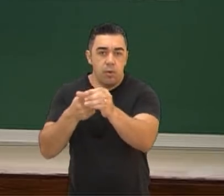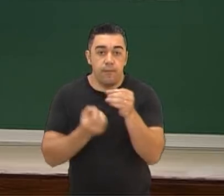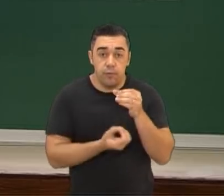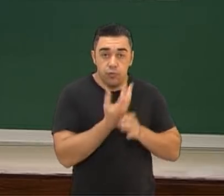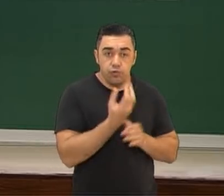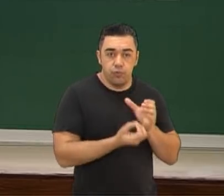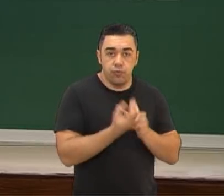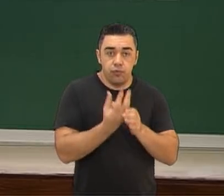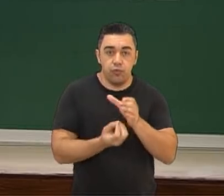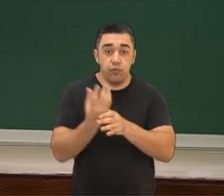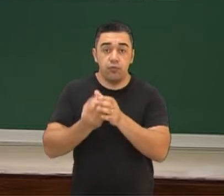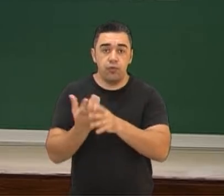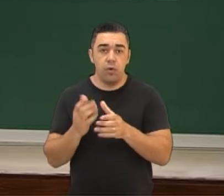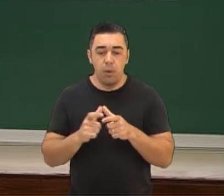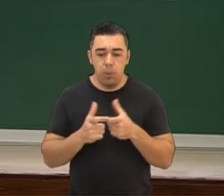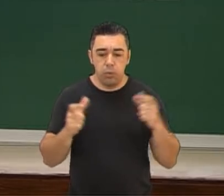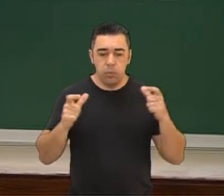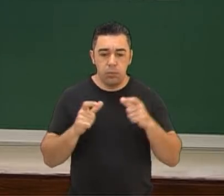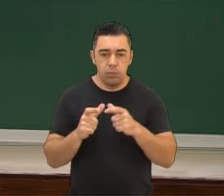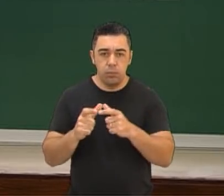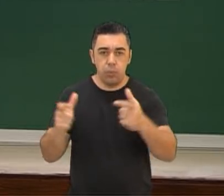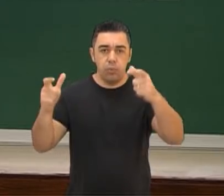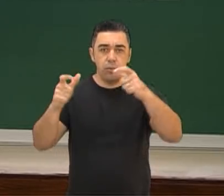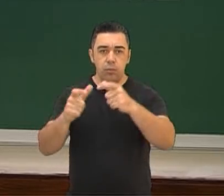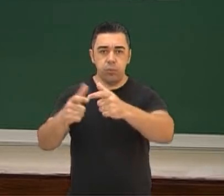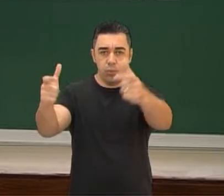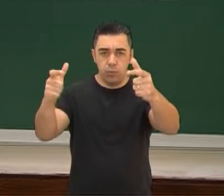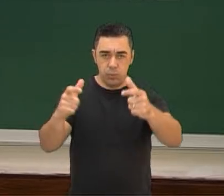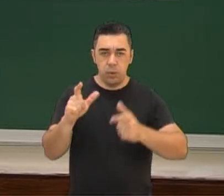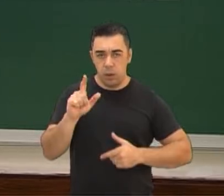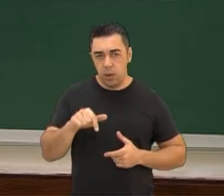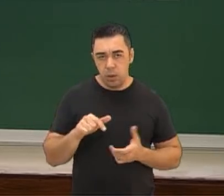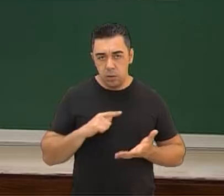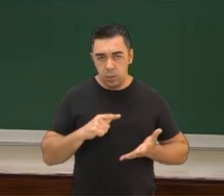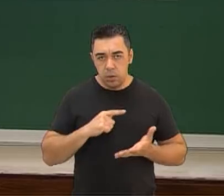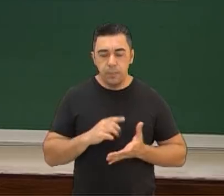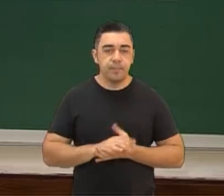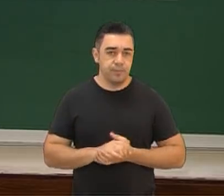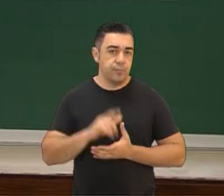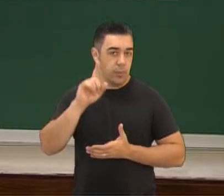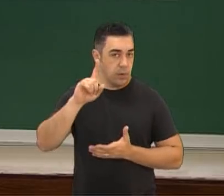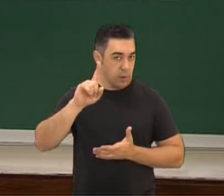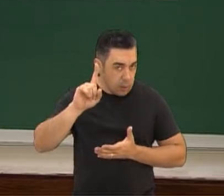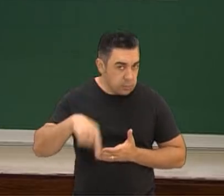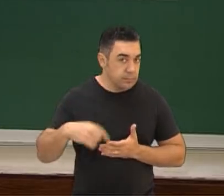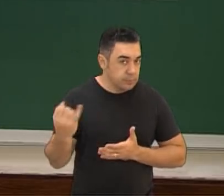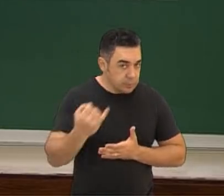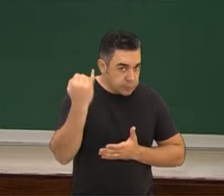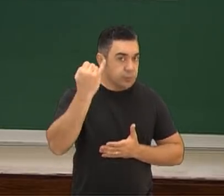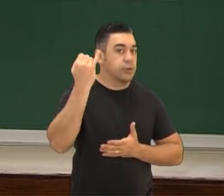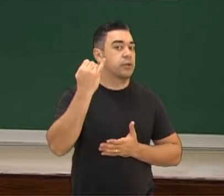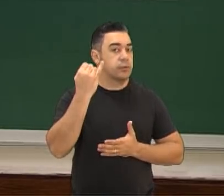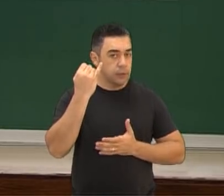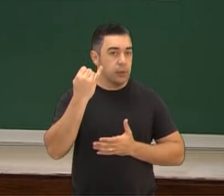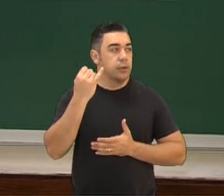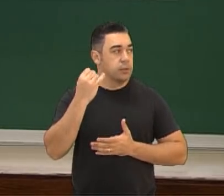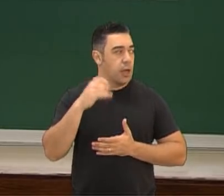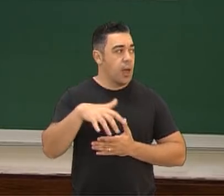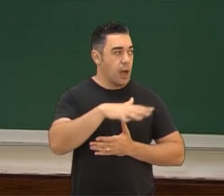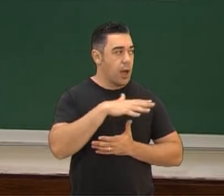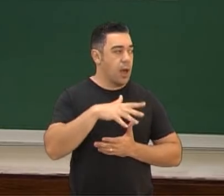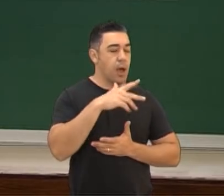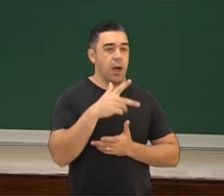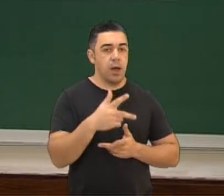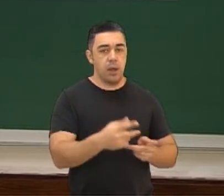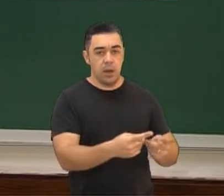nós vamos ter os núcleos urbanos ocupando essas partes, essas porções. Então, foi um importante ciclo econômico que interligou o